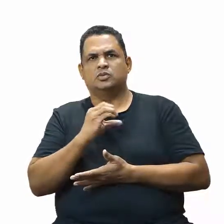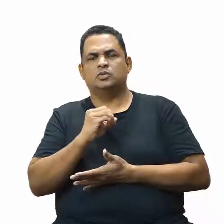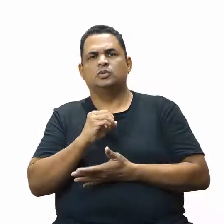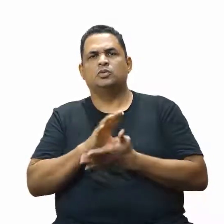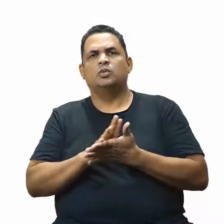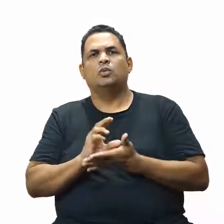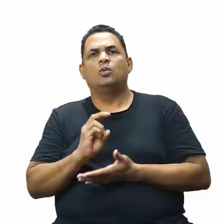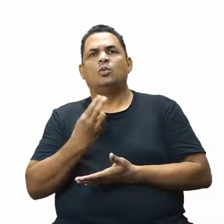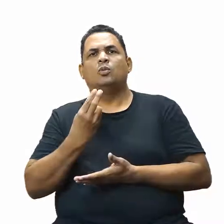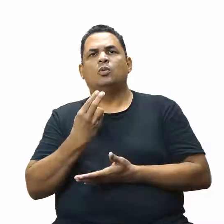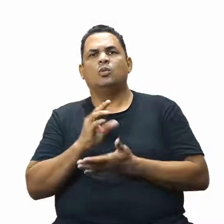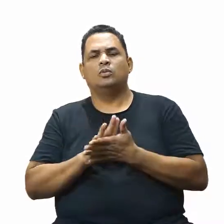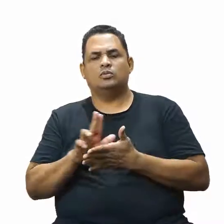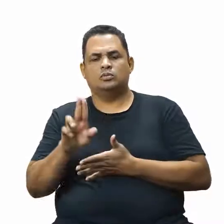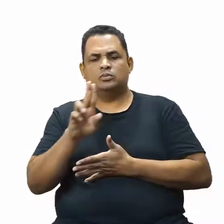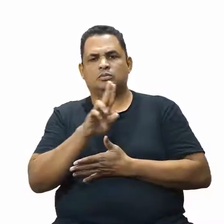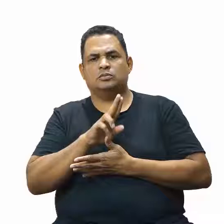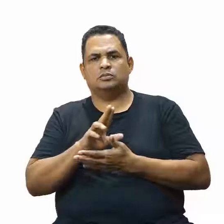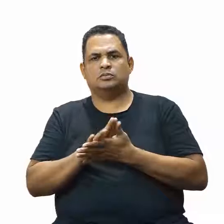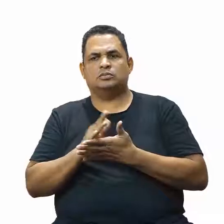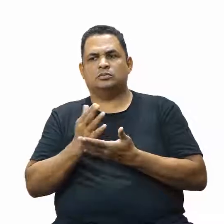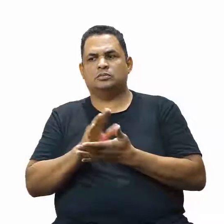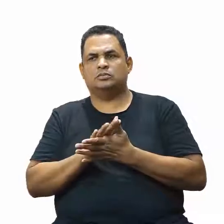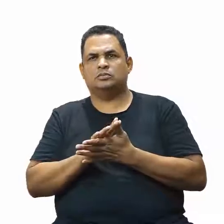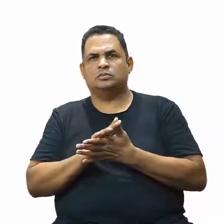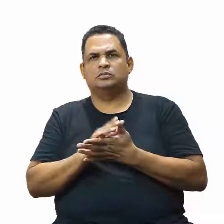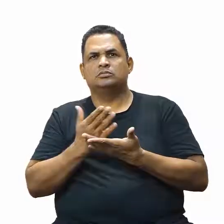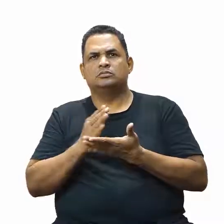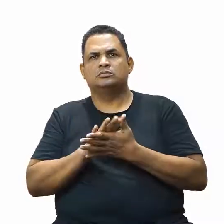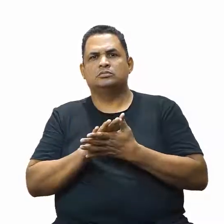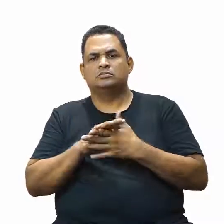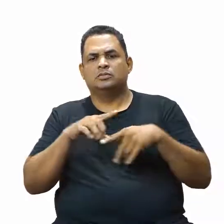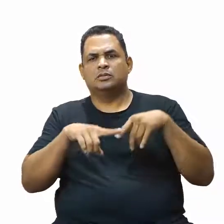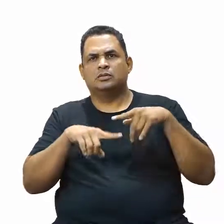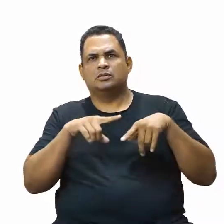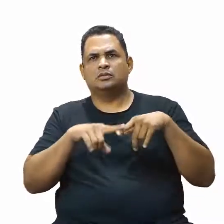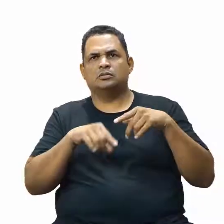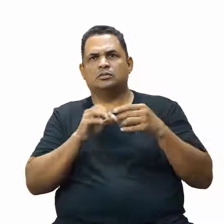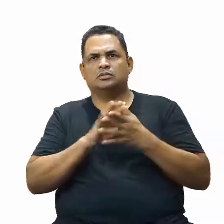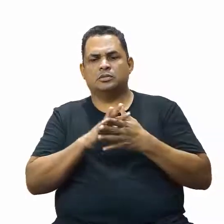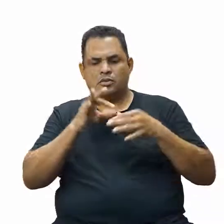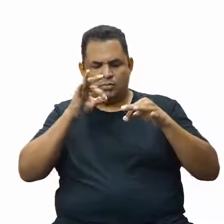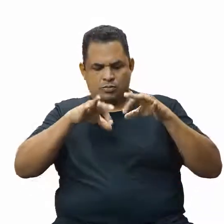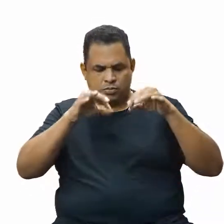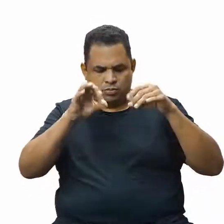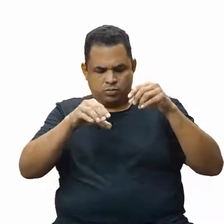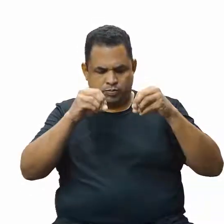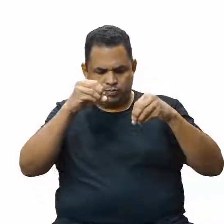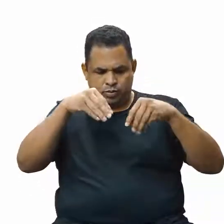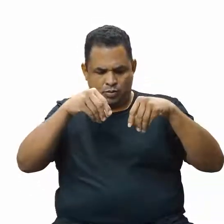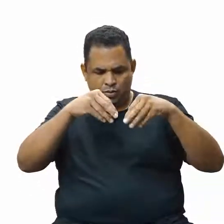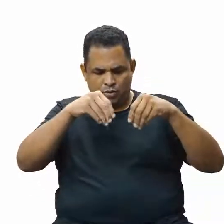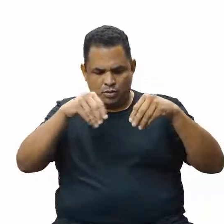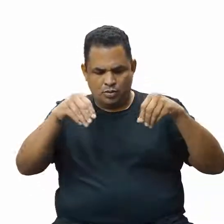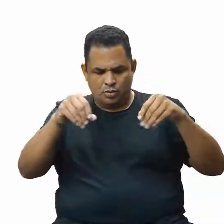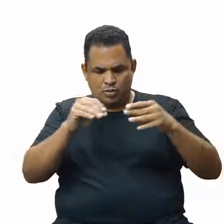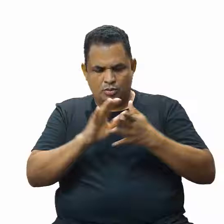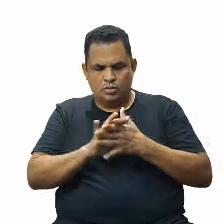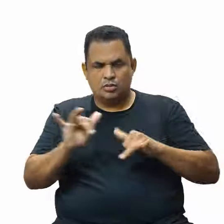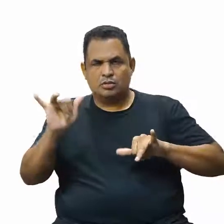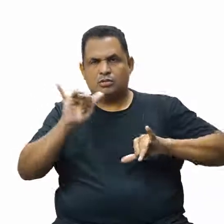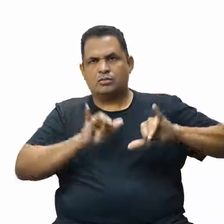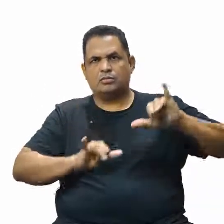termonebulização ou aplicação de formicidas em forma de pó químico. Professor,